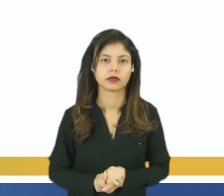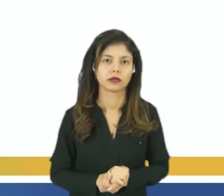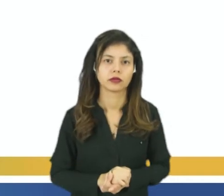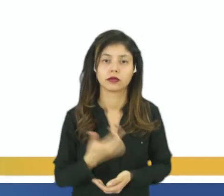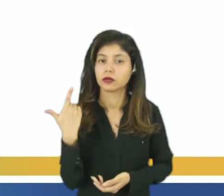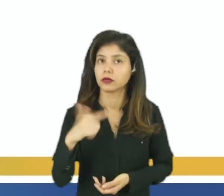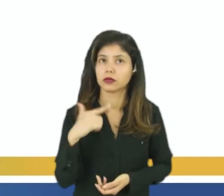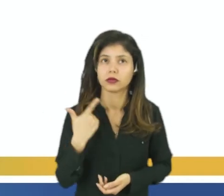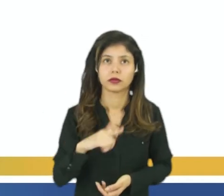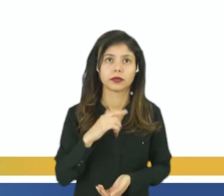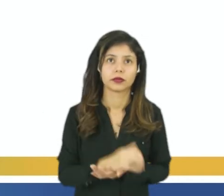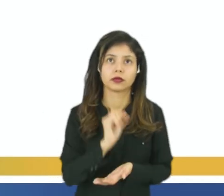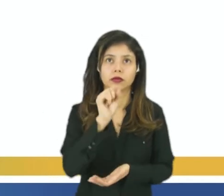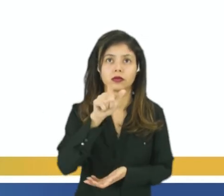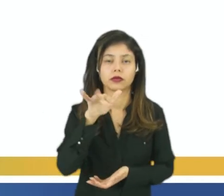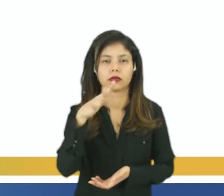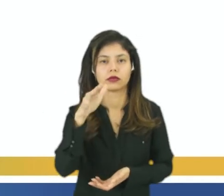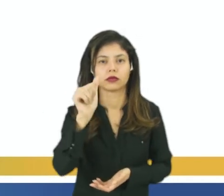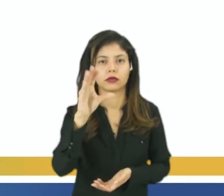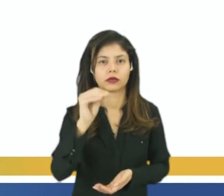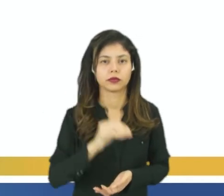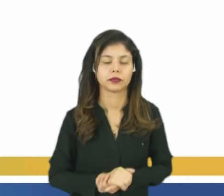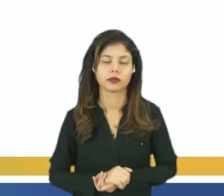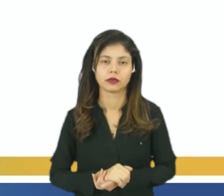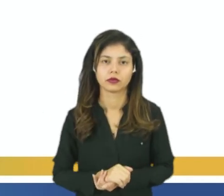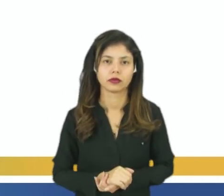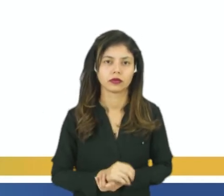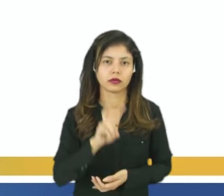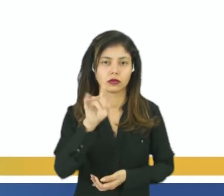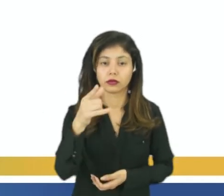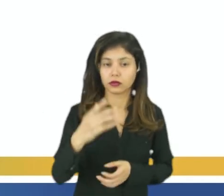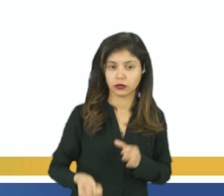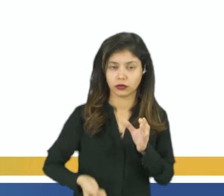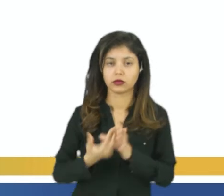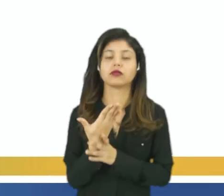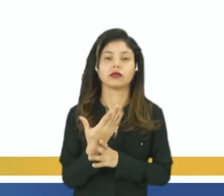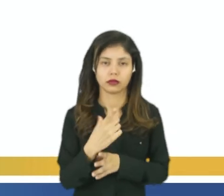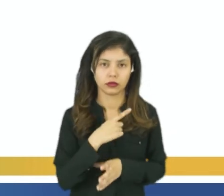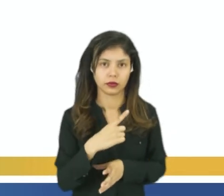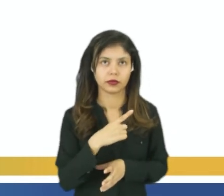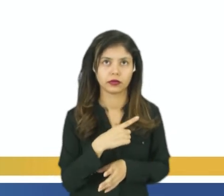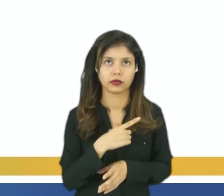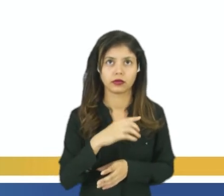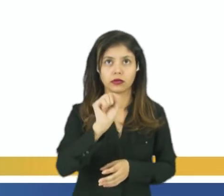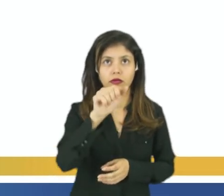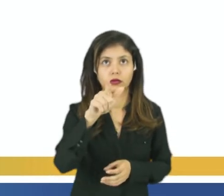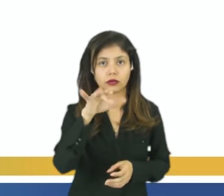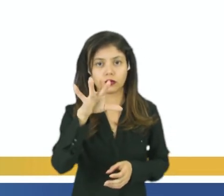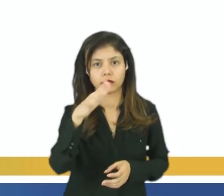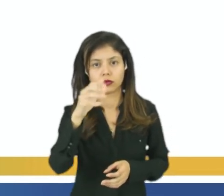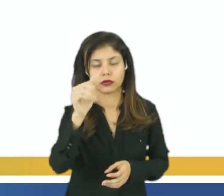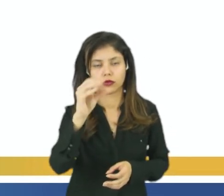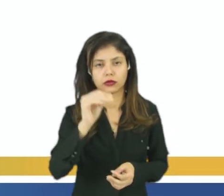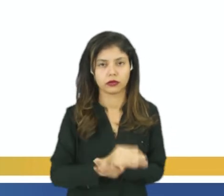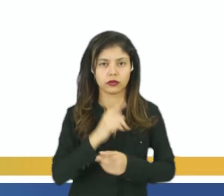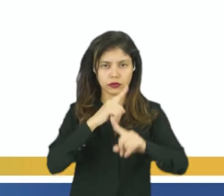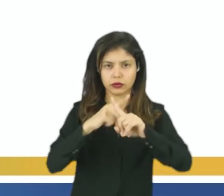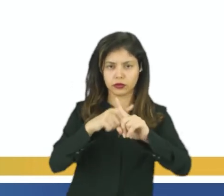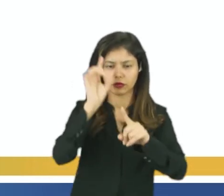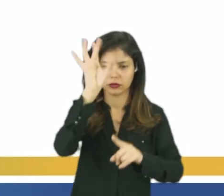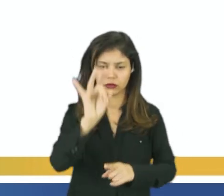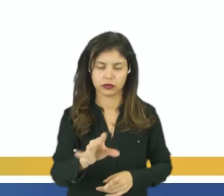ter solução para um sistema. Tudo bem? Ela não vai existir, na verdade, quando você multiplicar pelas